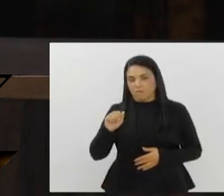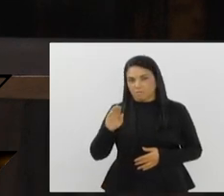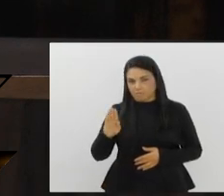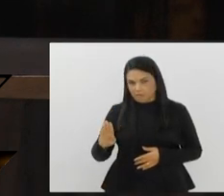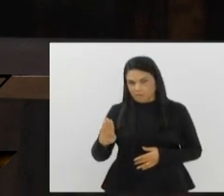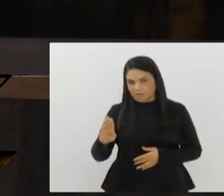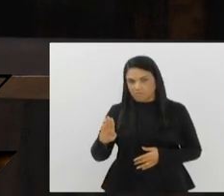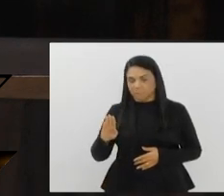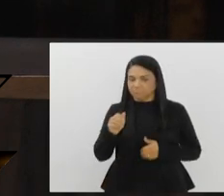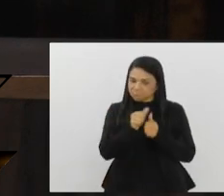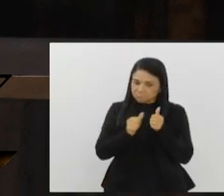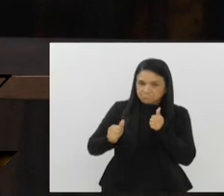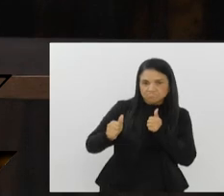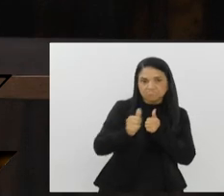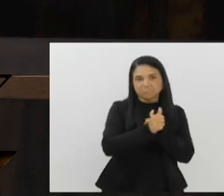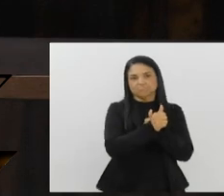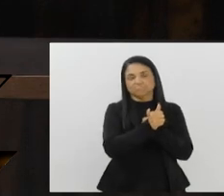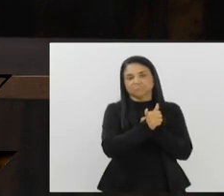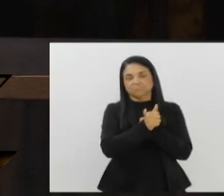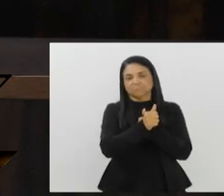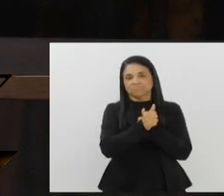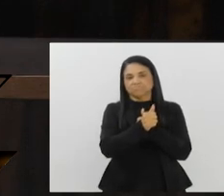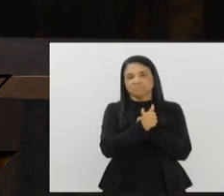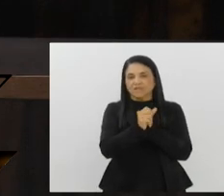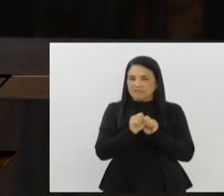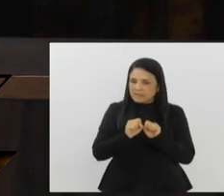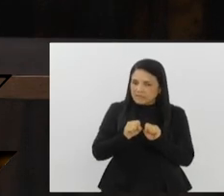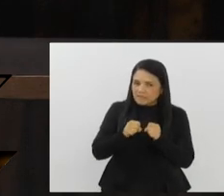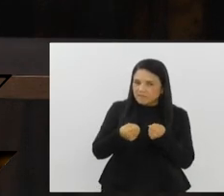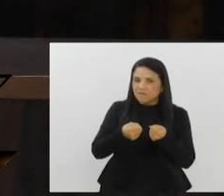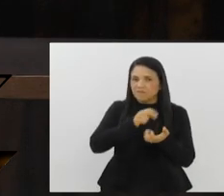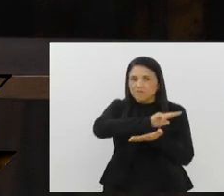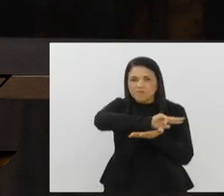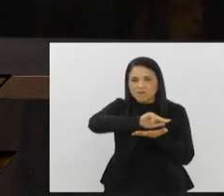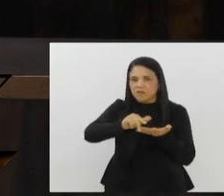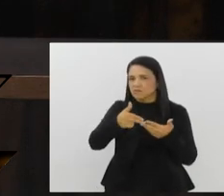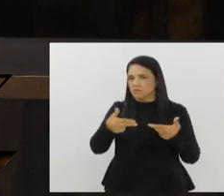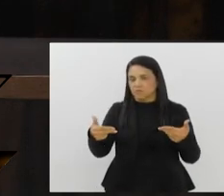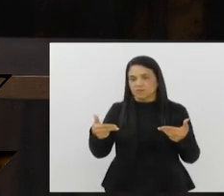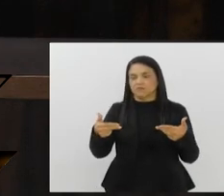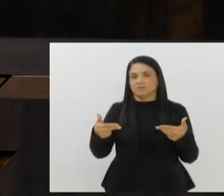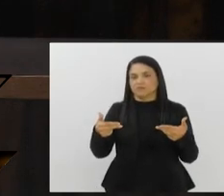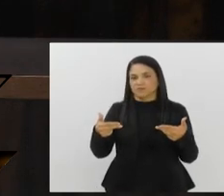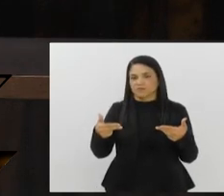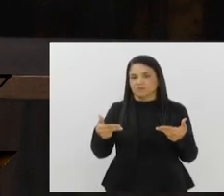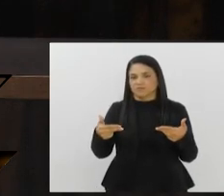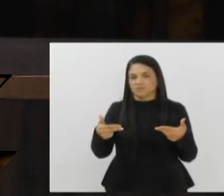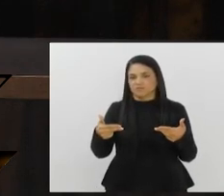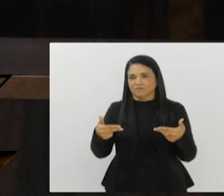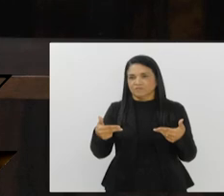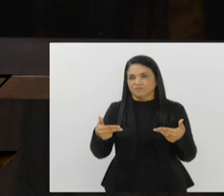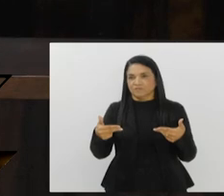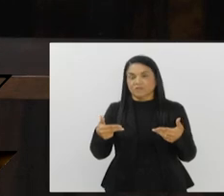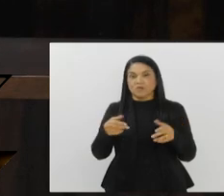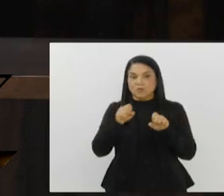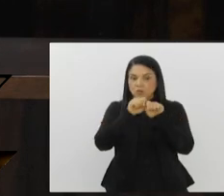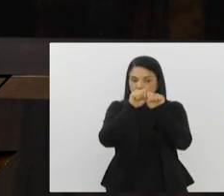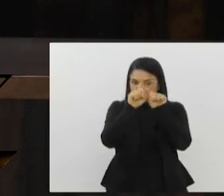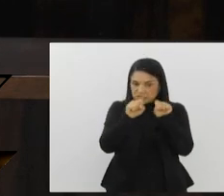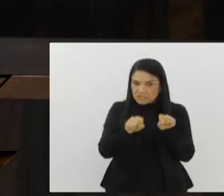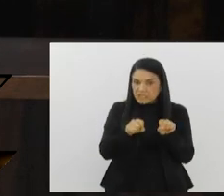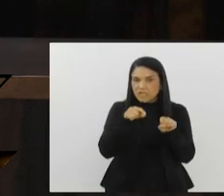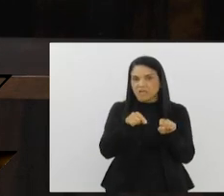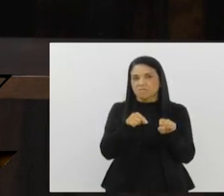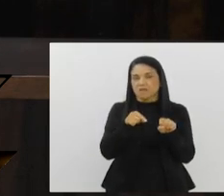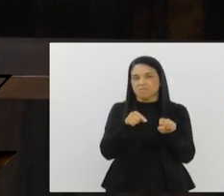Frente de defesa de várias questões várias e várias questões que foram atropeladas por um um sistema inclusive